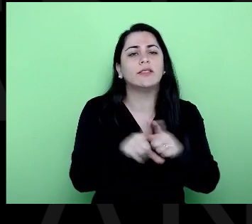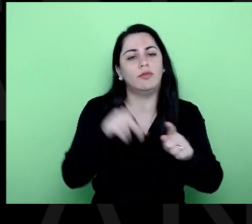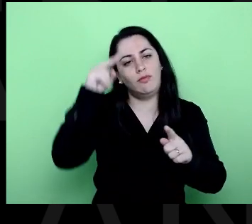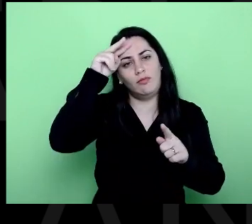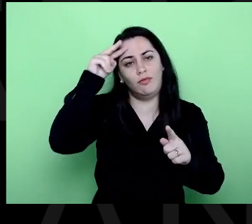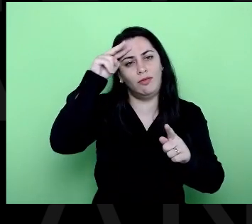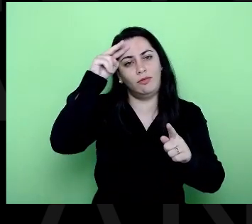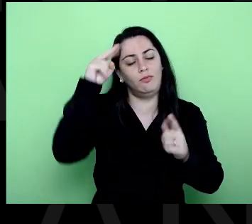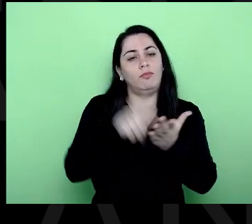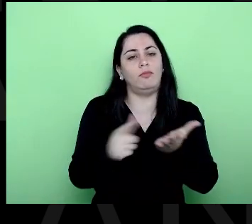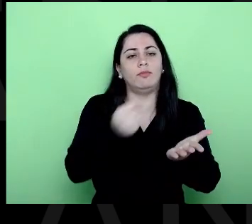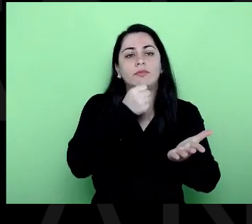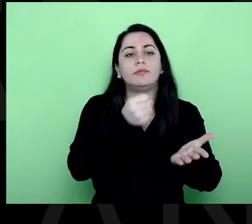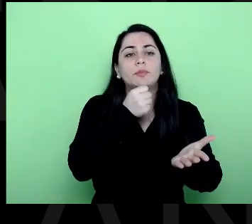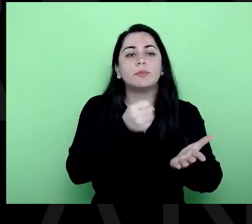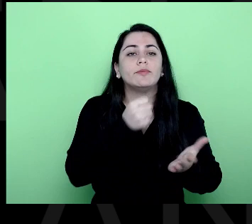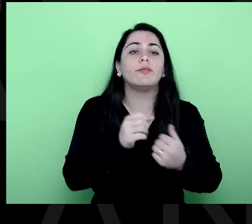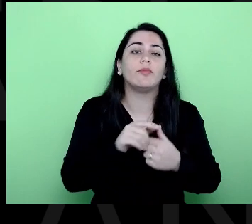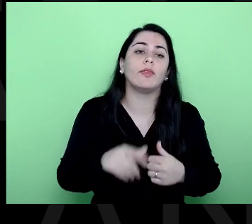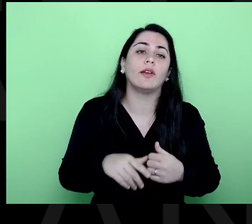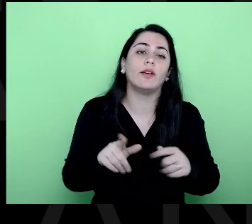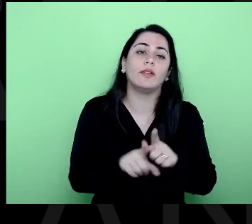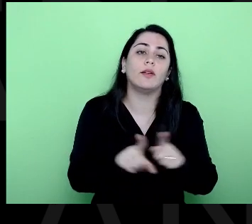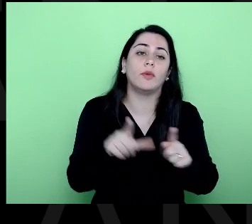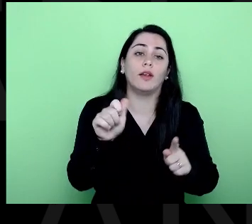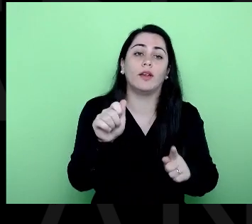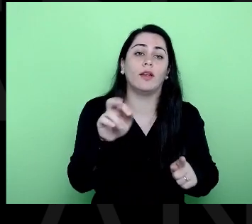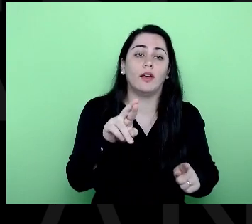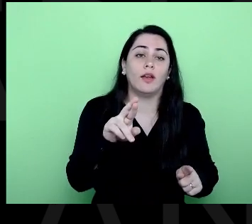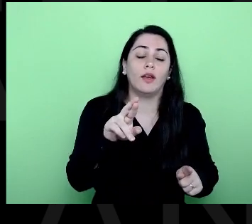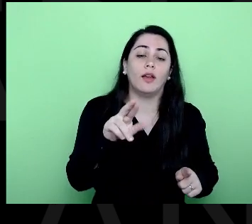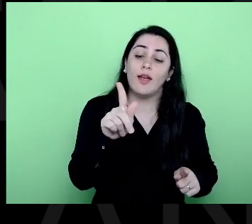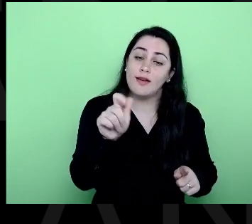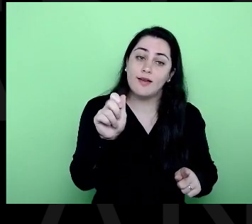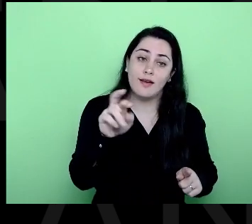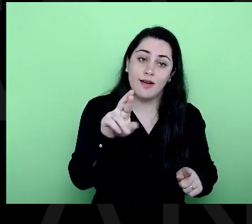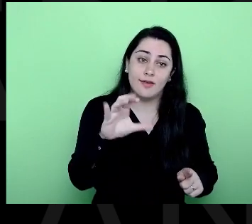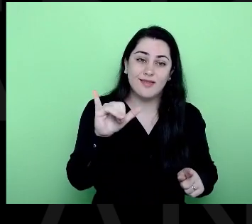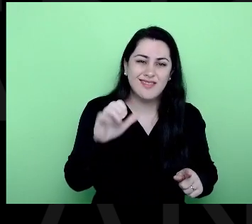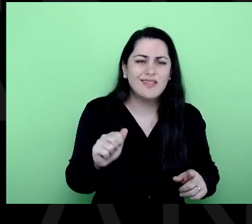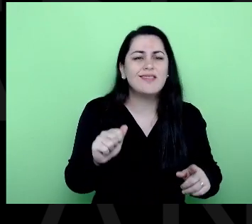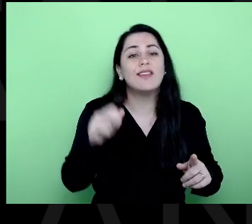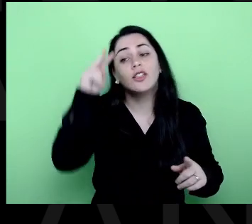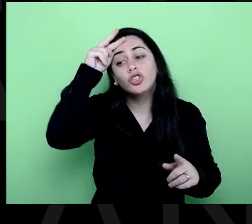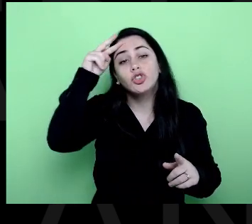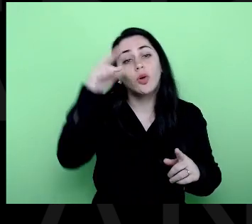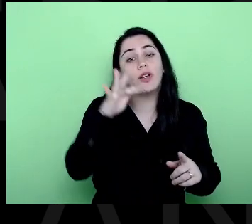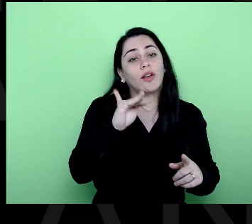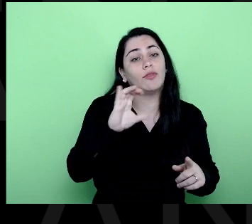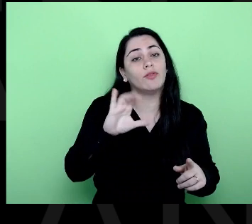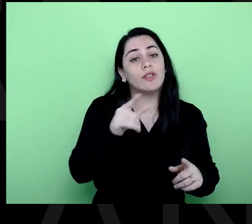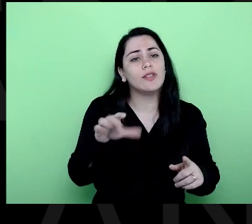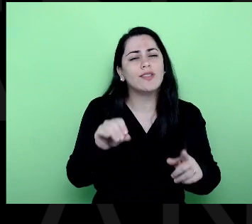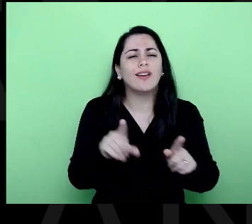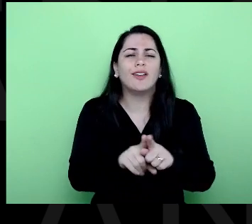de jornalismo do García Márquez e até a ficção, que é meio ficção, meio realidade,